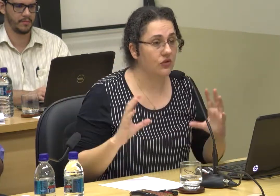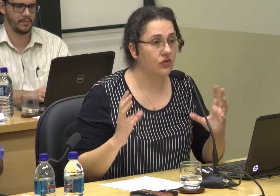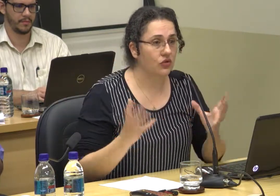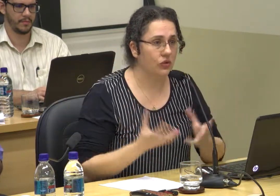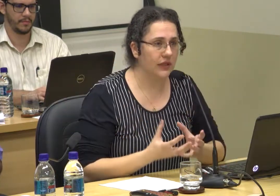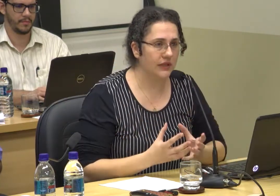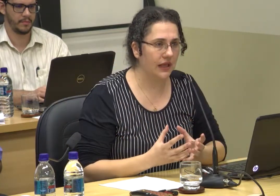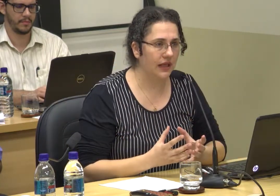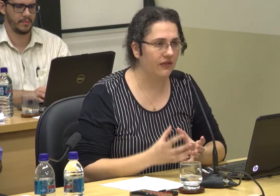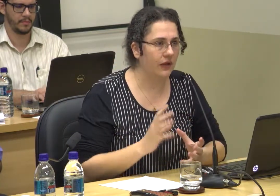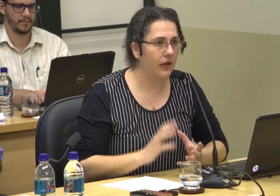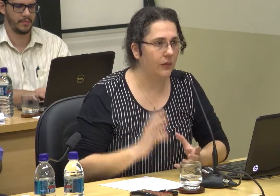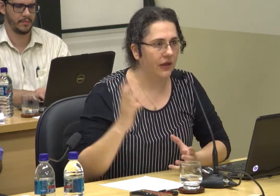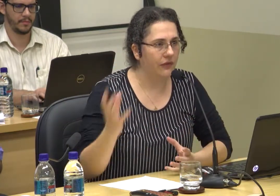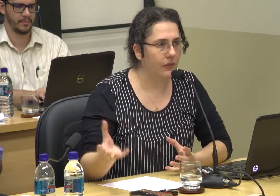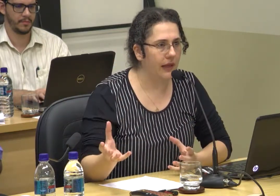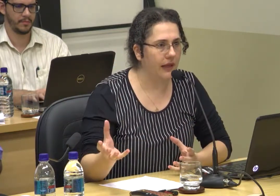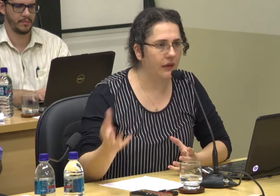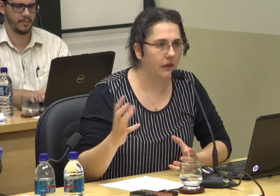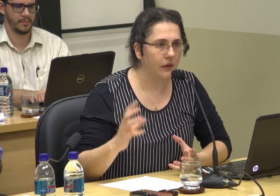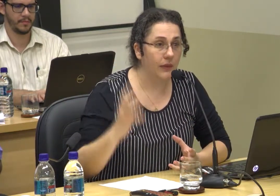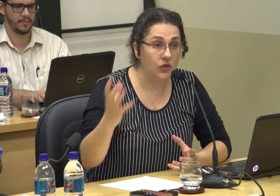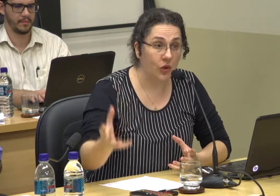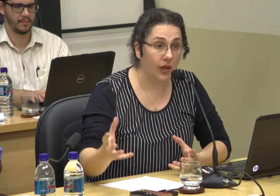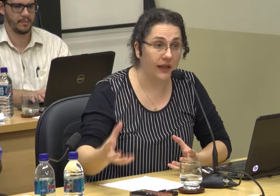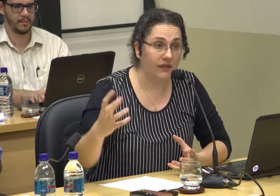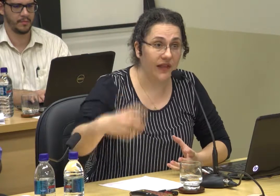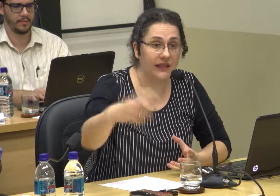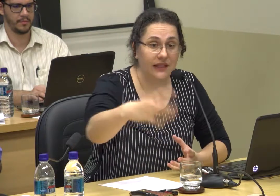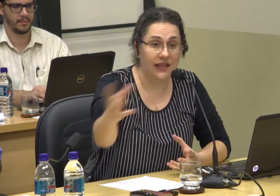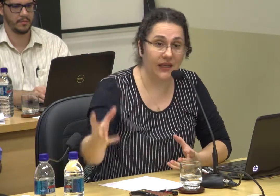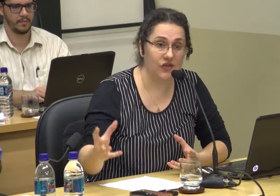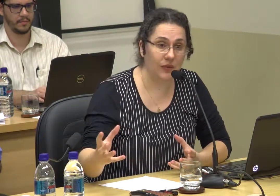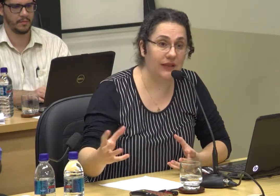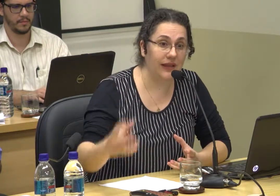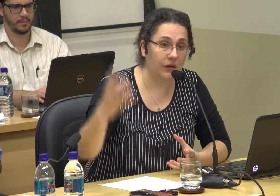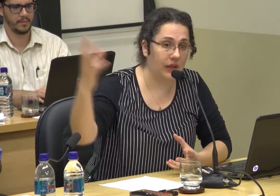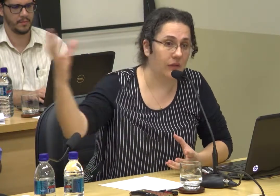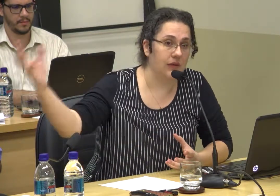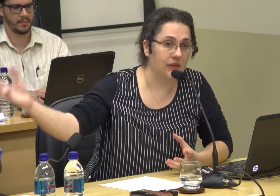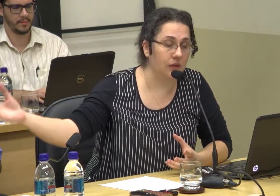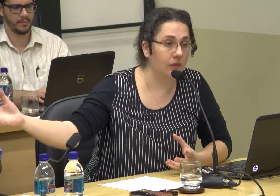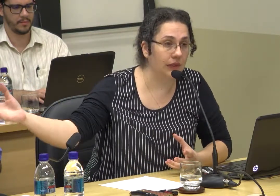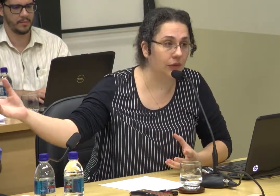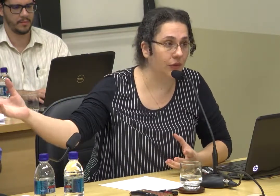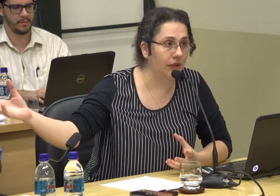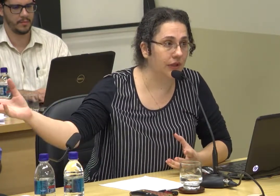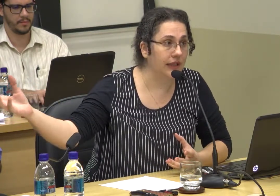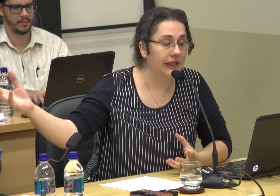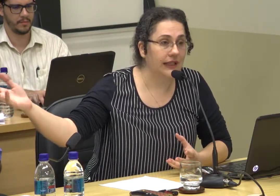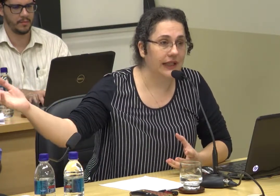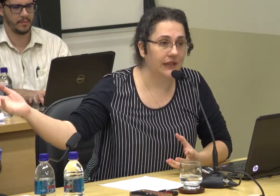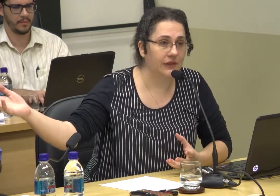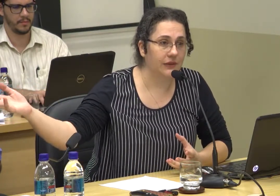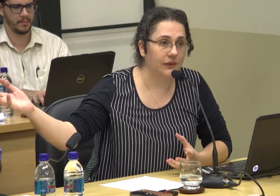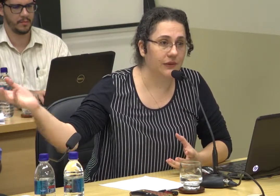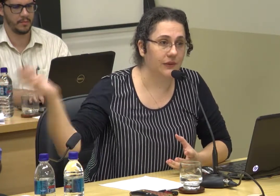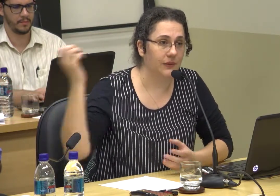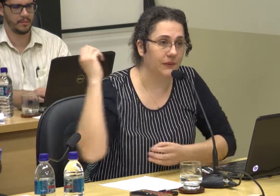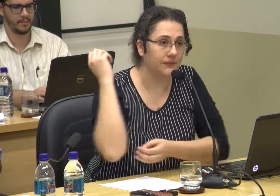empreendimentos, a gente junta esse RIV para reformar uma escola que vai atender aquela região inteira, o que está acontecendo com o Leonor,